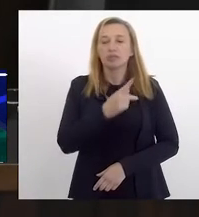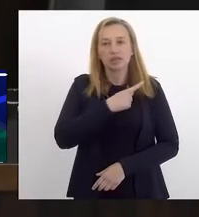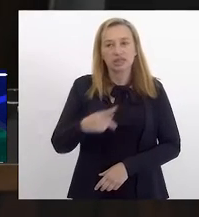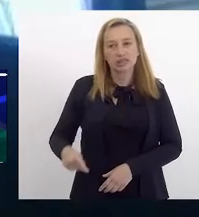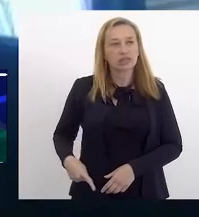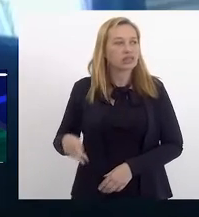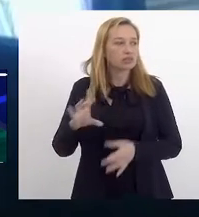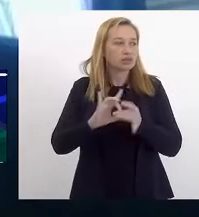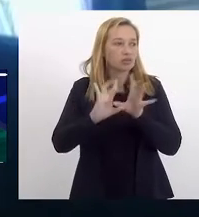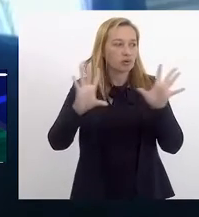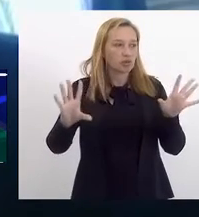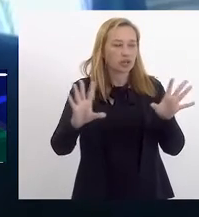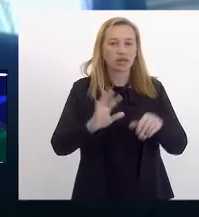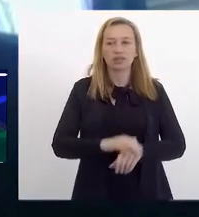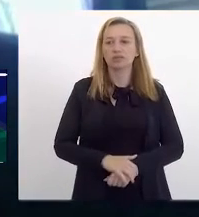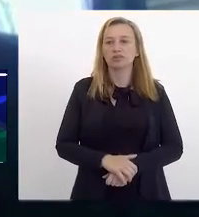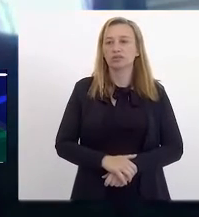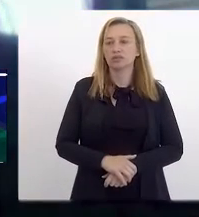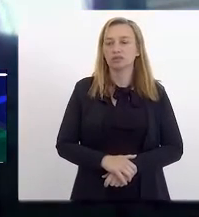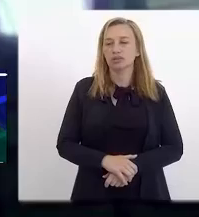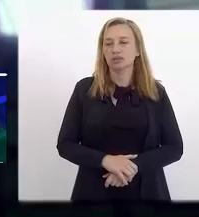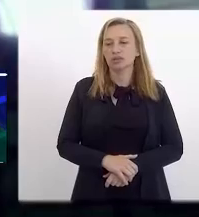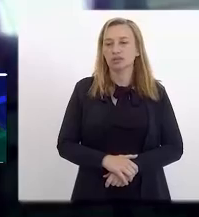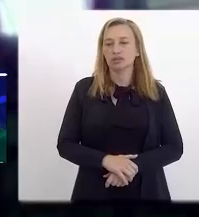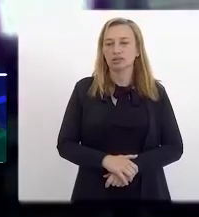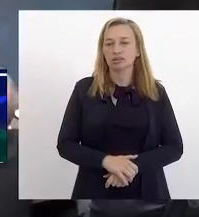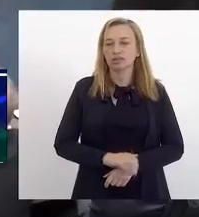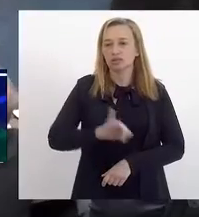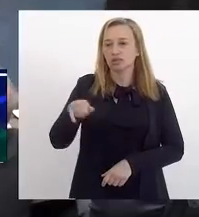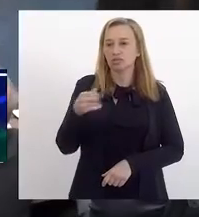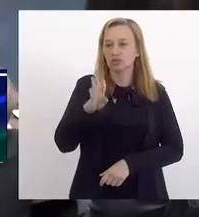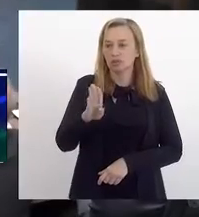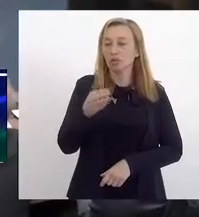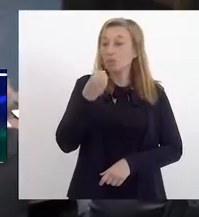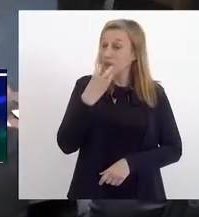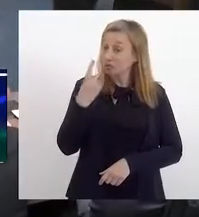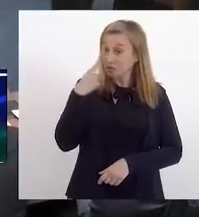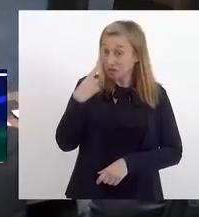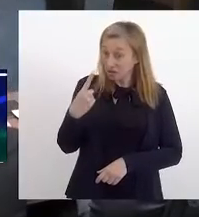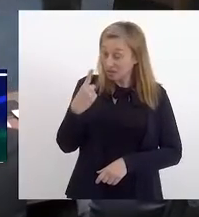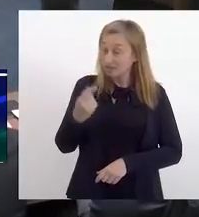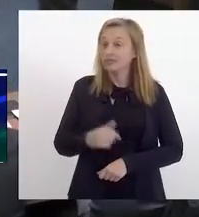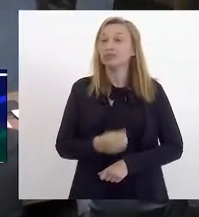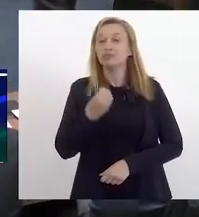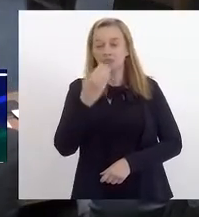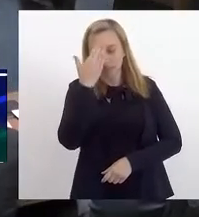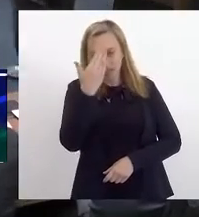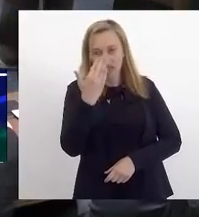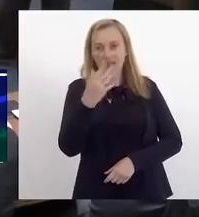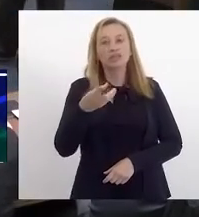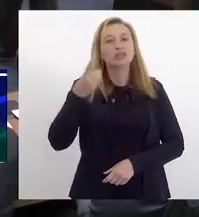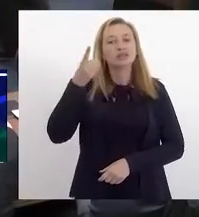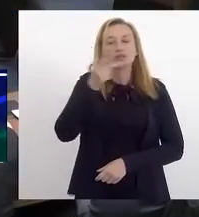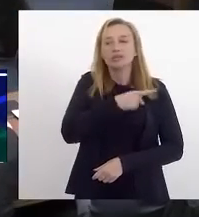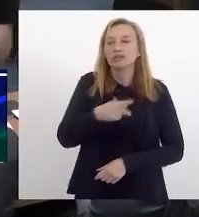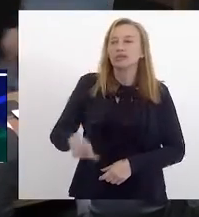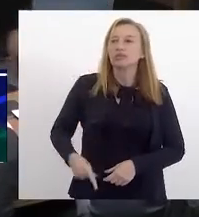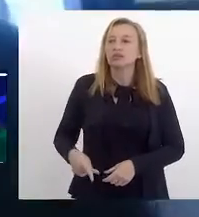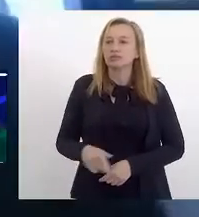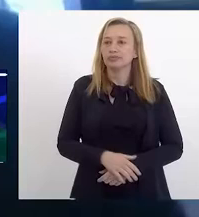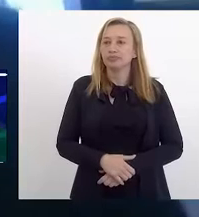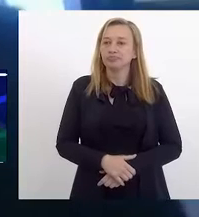Presidente democrático Jair Bittencourt, que bom vê-lo aí. Obrigado, deputado. Presidente, o